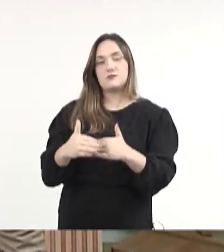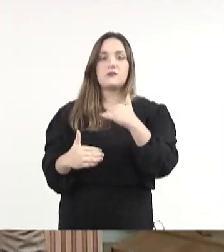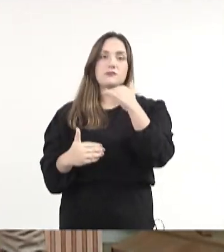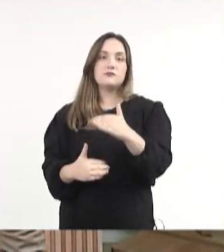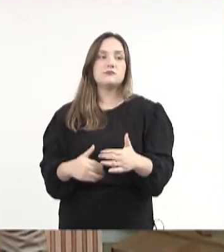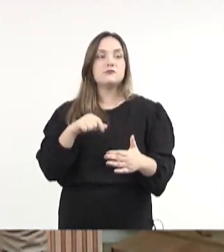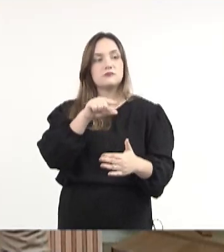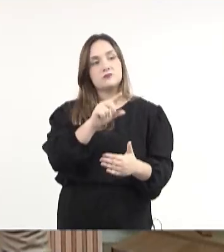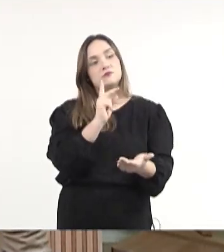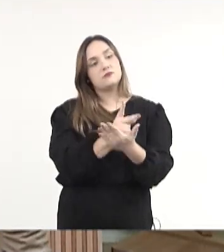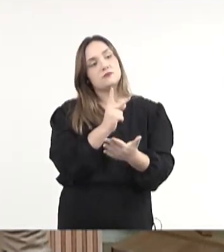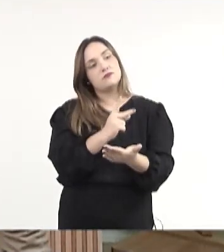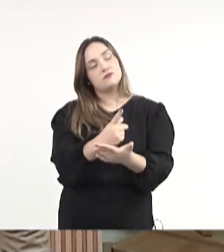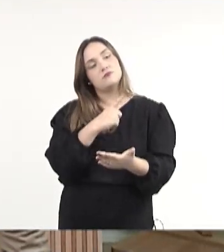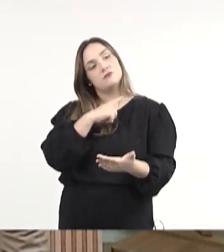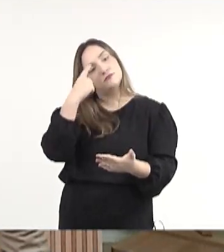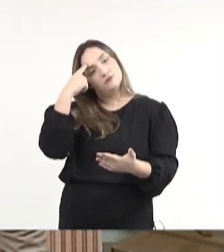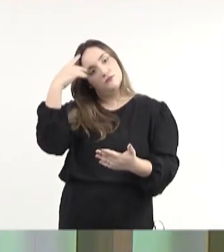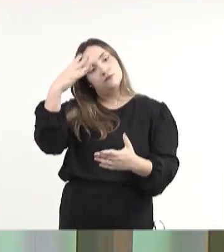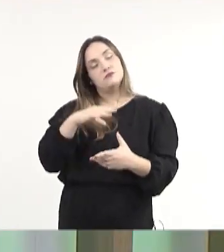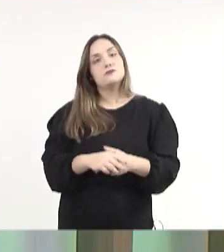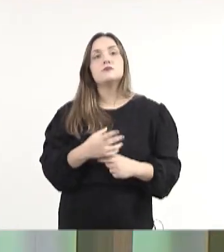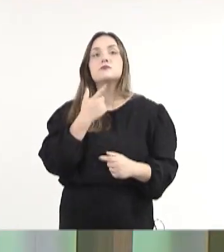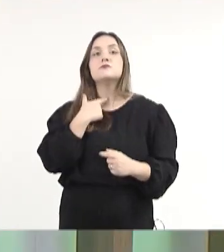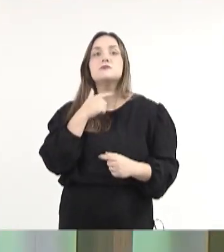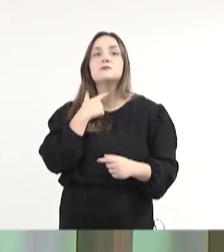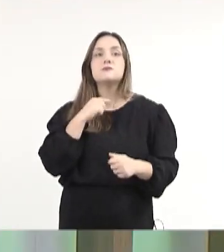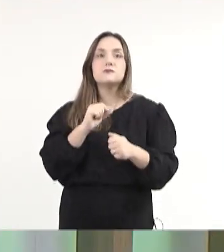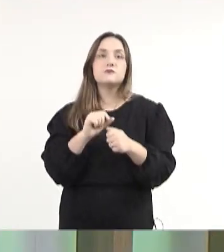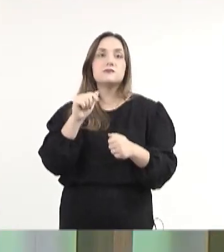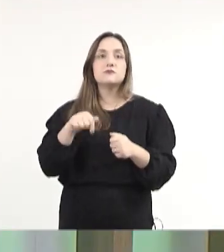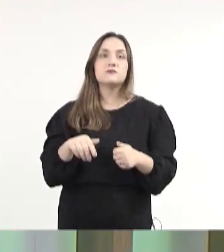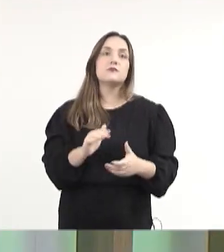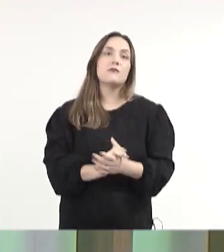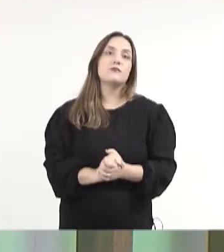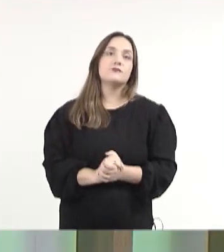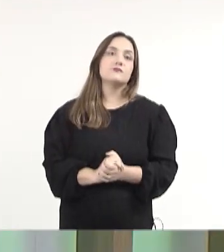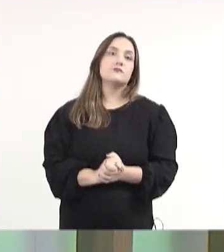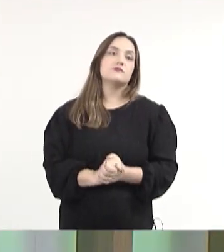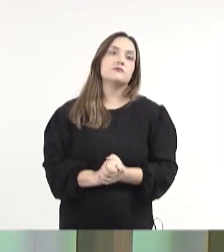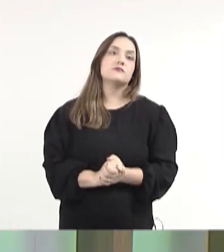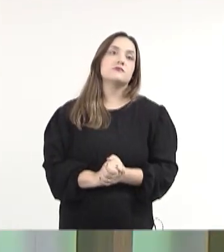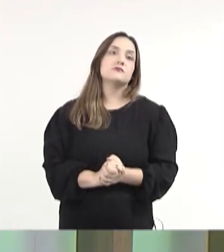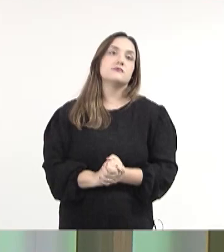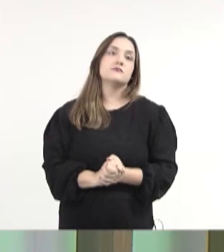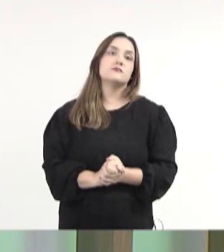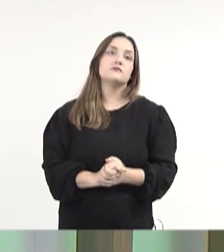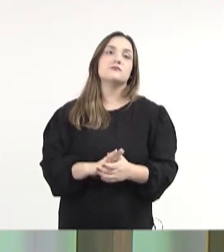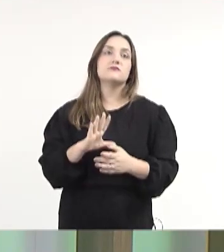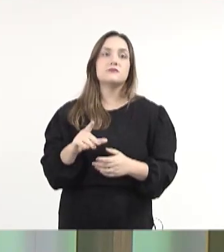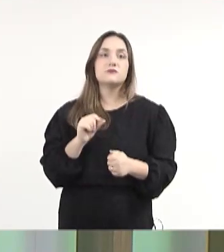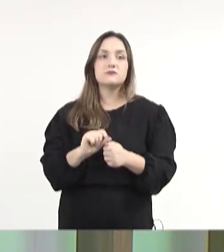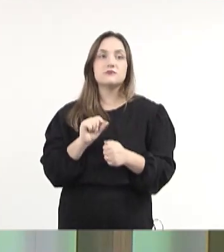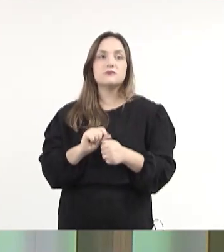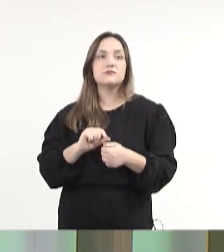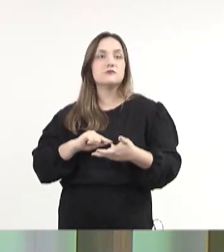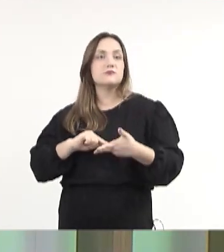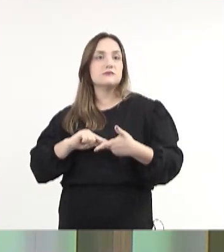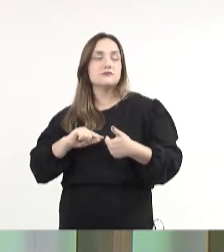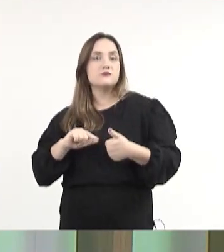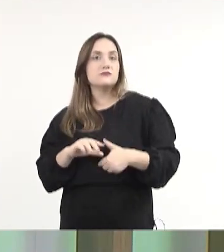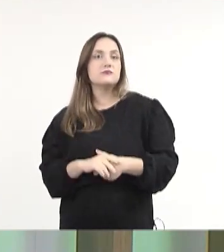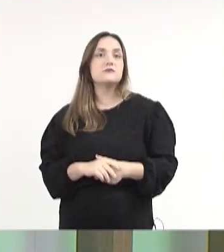Você sempre tinha vontade de desempenhar este programa, de colocar no ar, né? E a gente dia a dia foi elaborando e foi ganhando